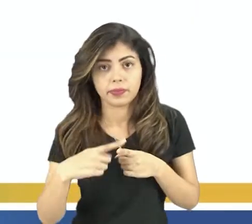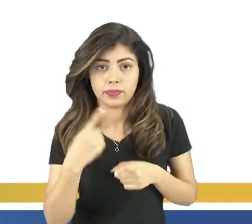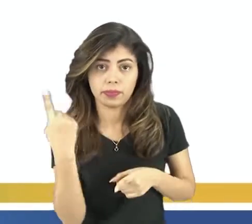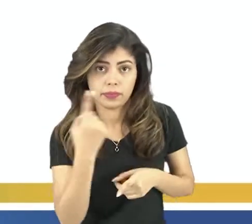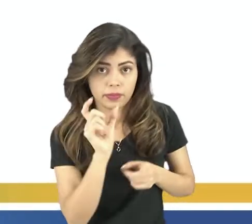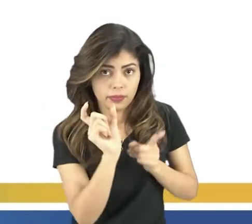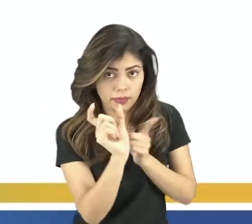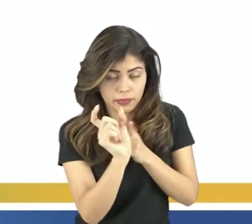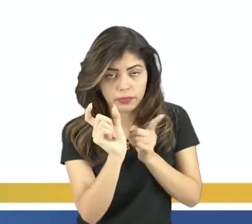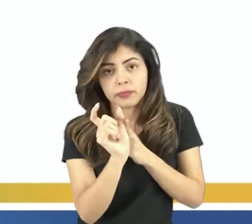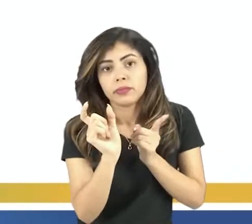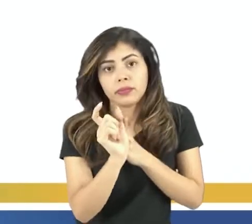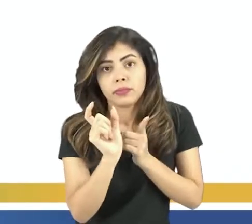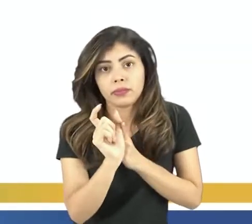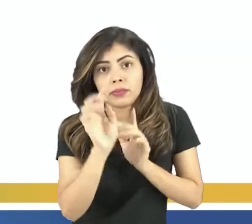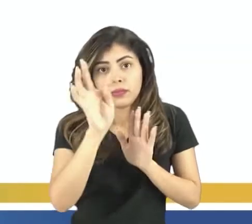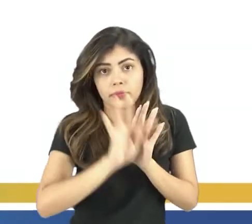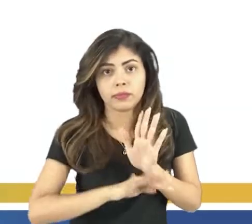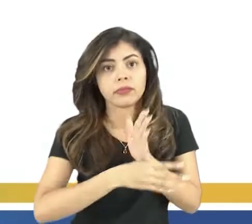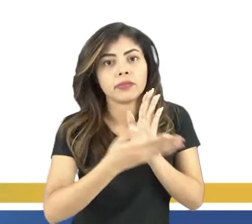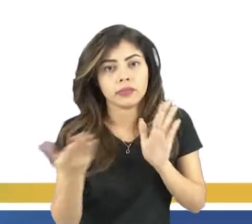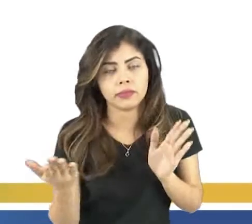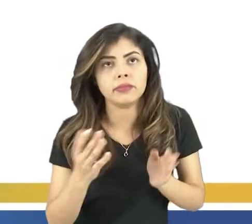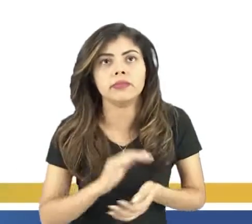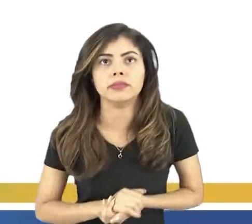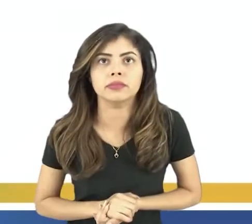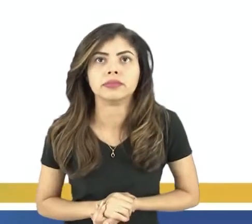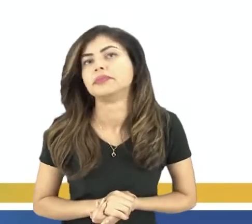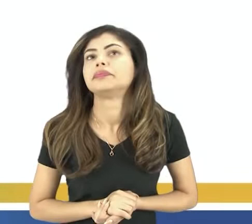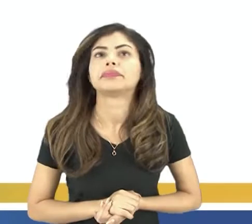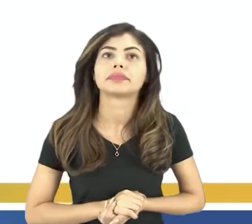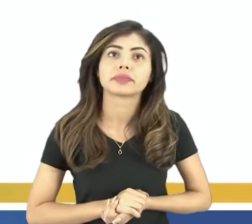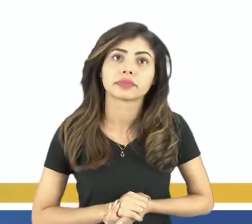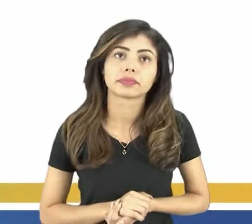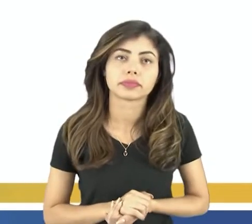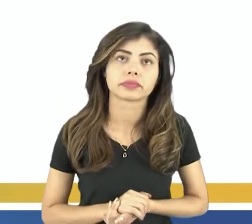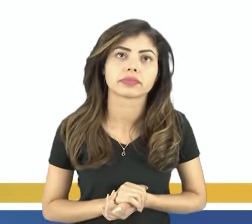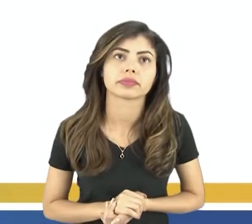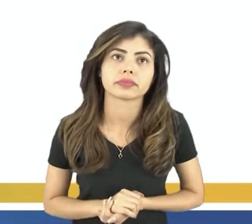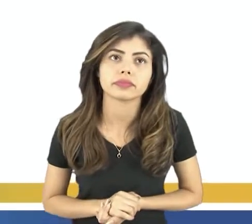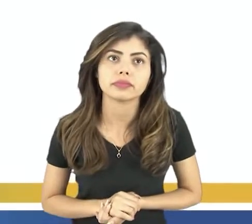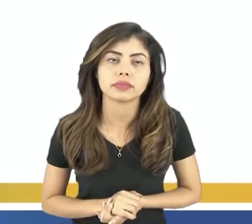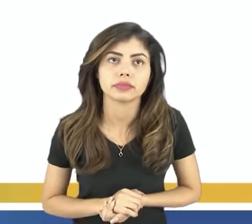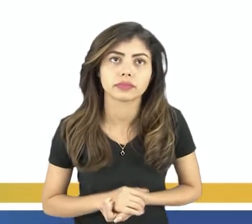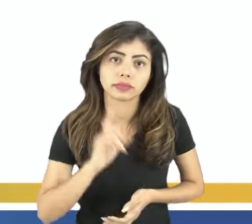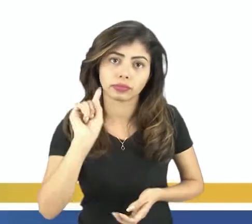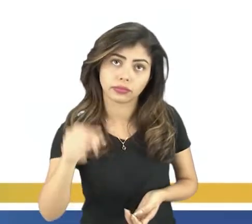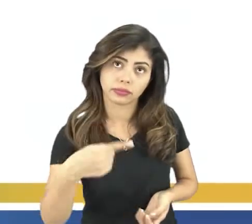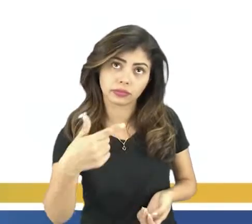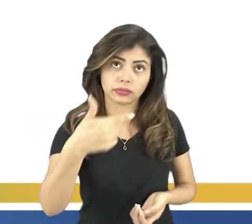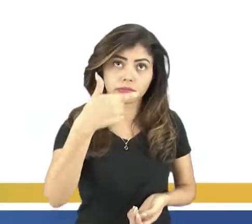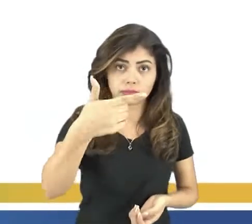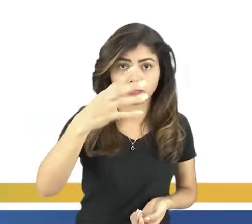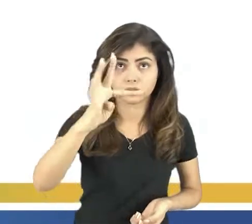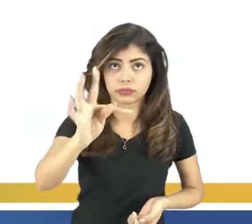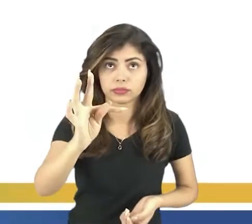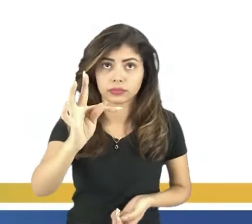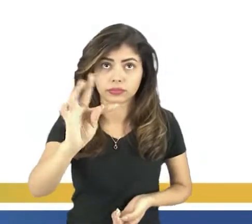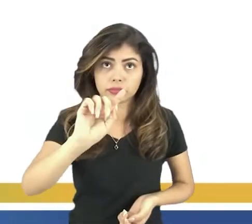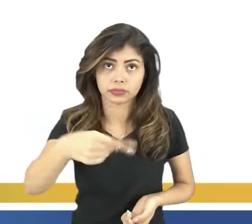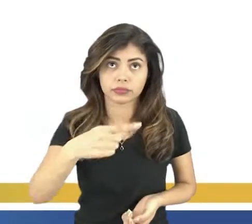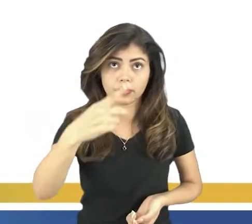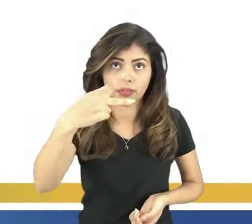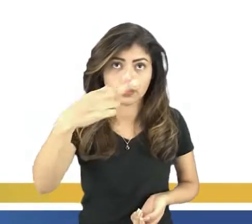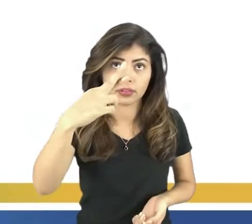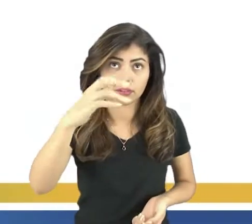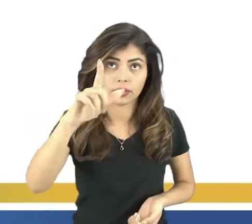uma palavra que se apresenta no texto da questão. Qual que é essa palavra? Depois do 2 Tesla, tem a vírgula e ele